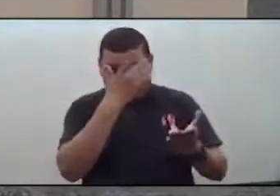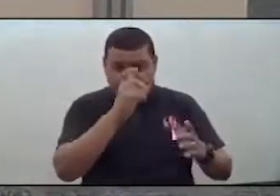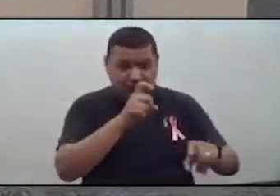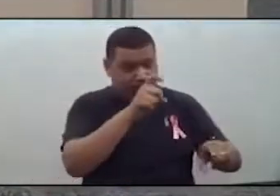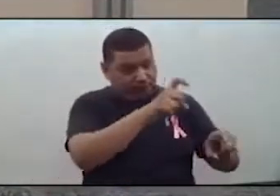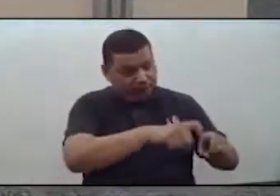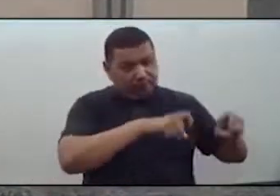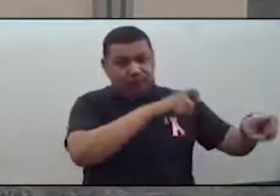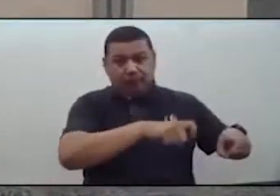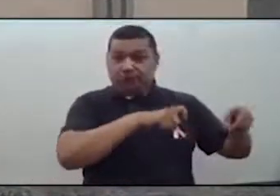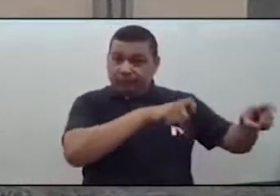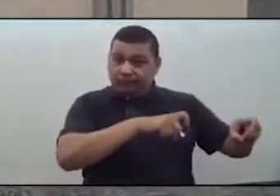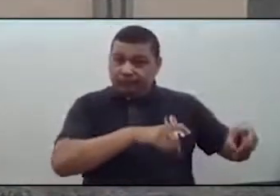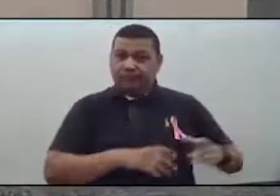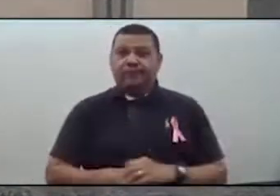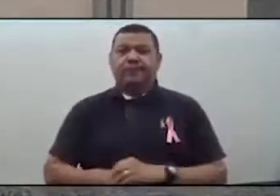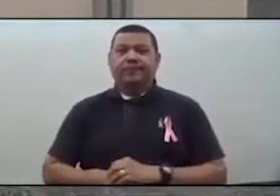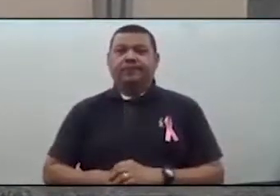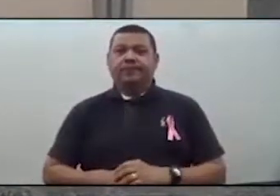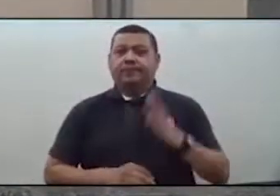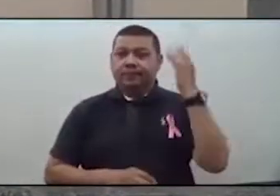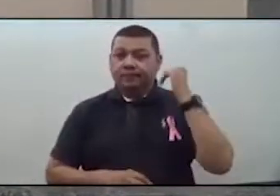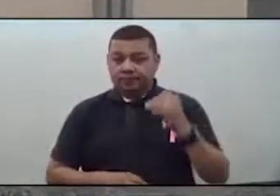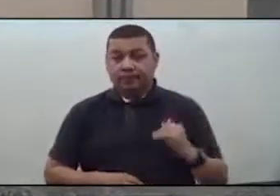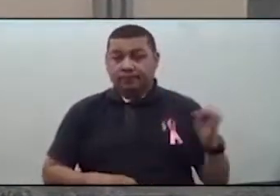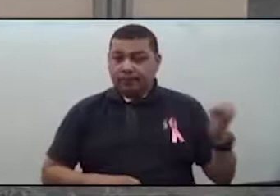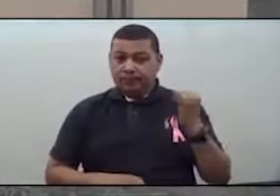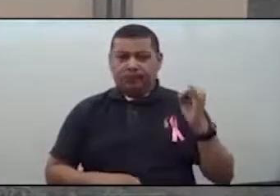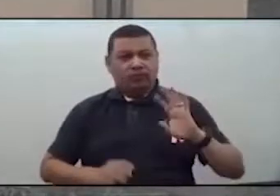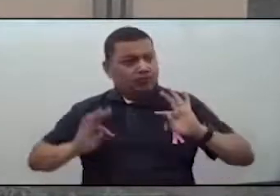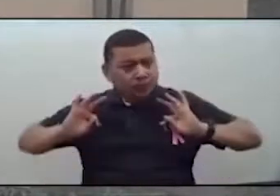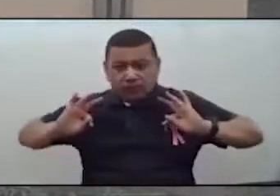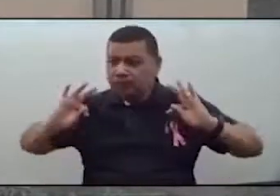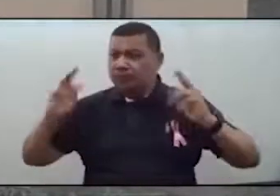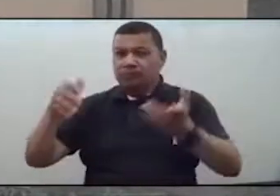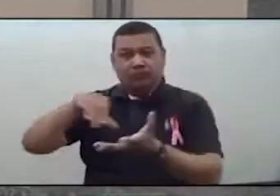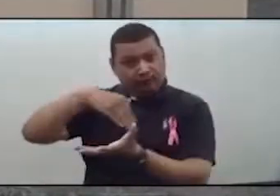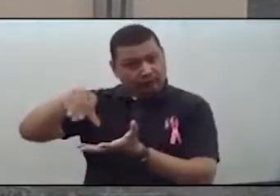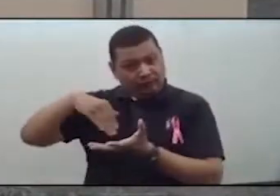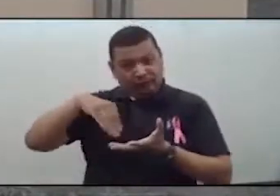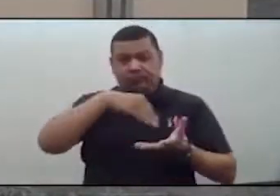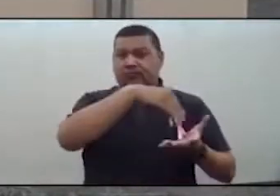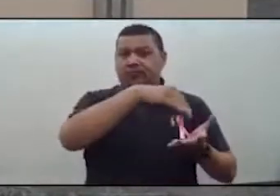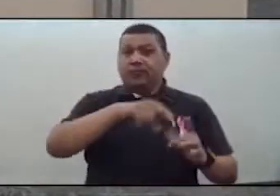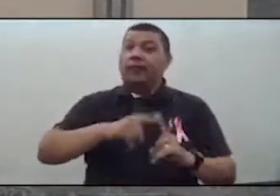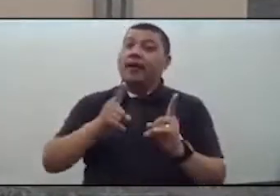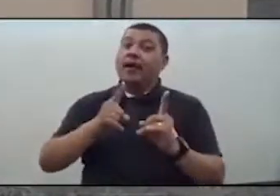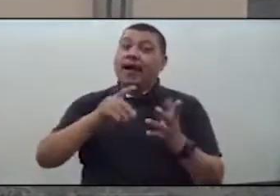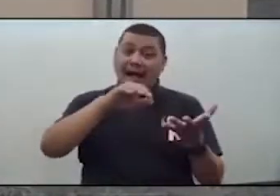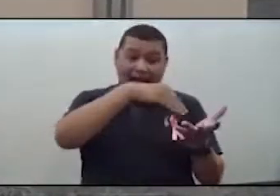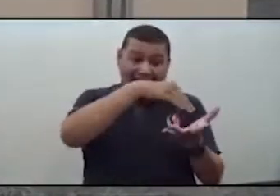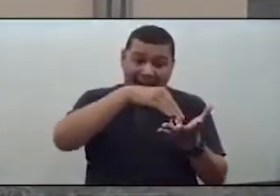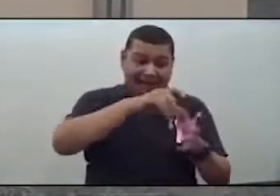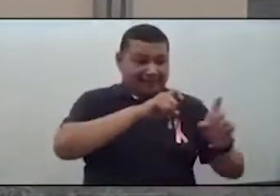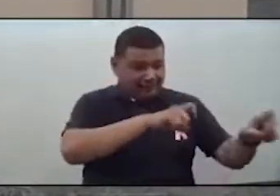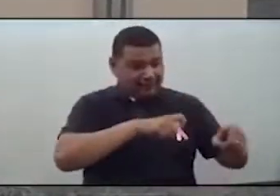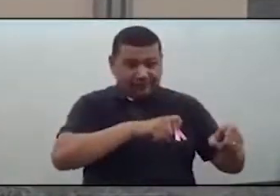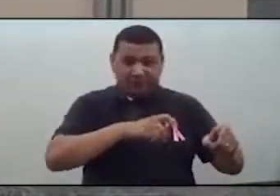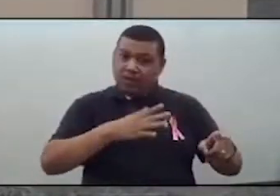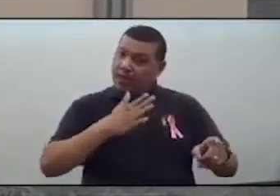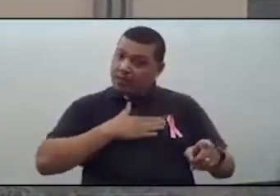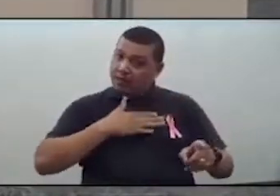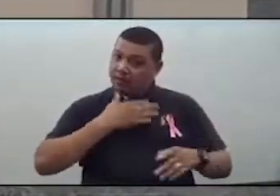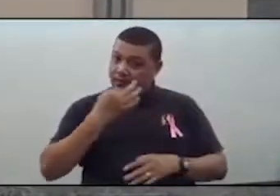importância, sabemos aí a importância de toda a Secretaria, mas de Agricultura, dentro do município de Cacoal, realmente, para mim, hoje,